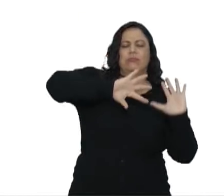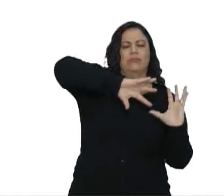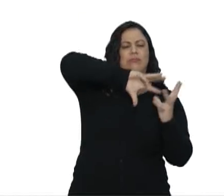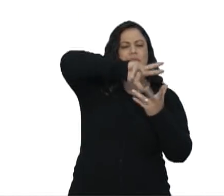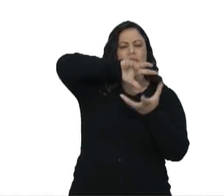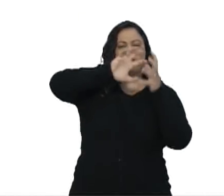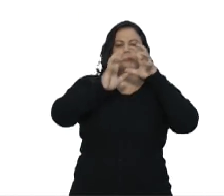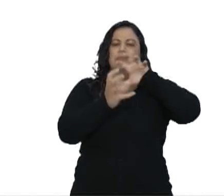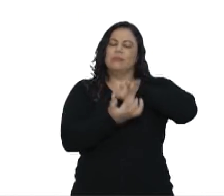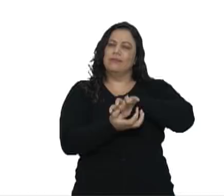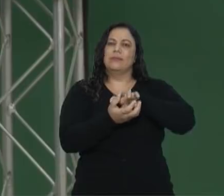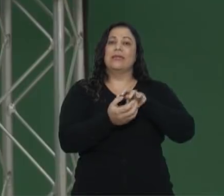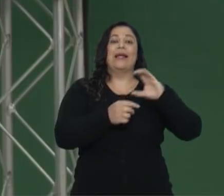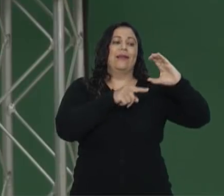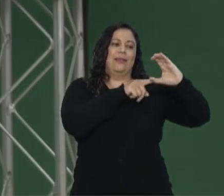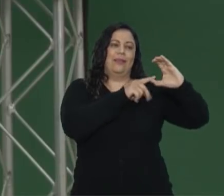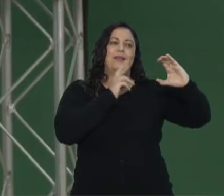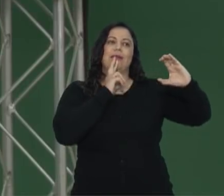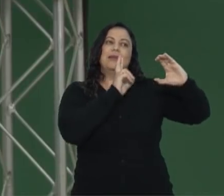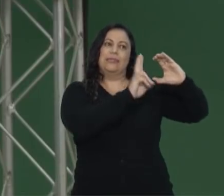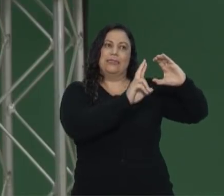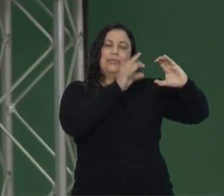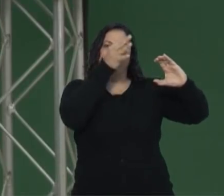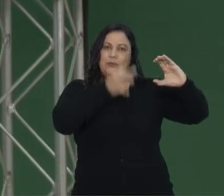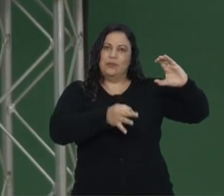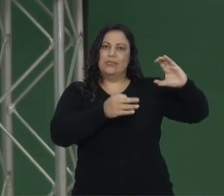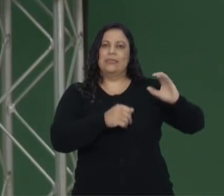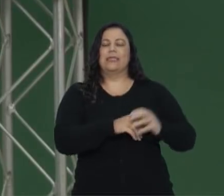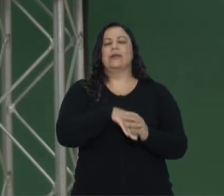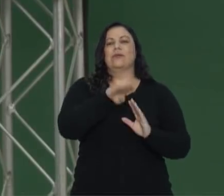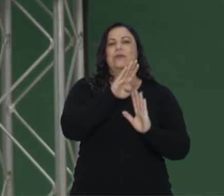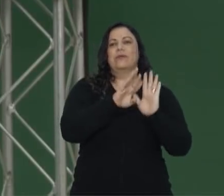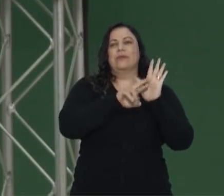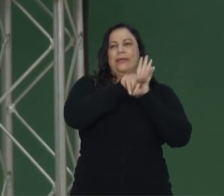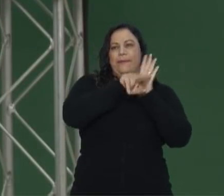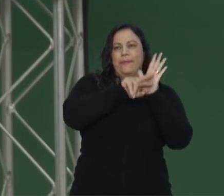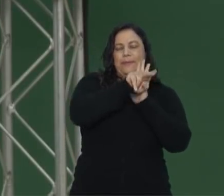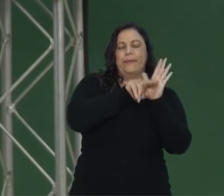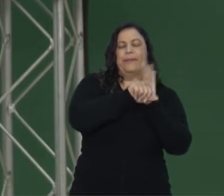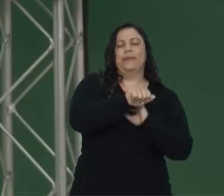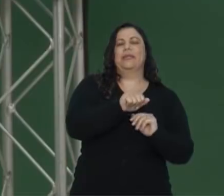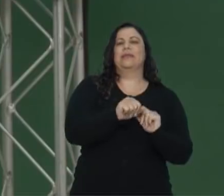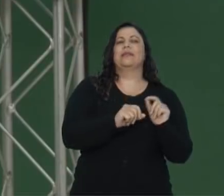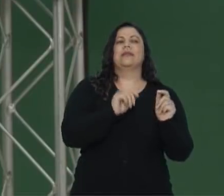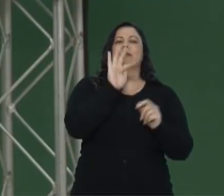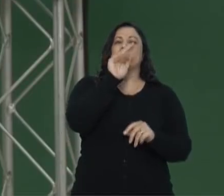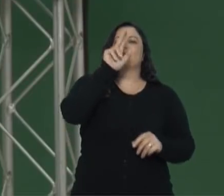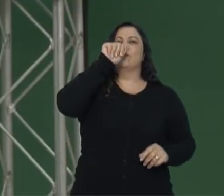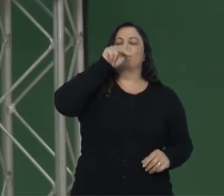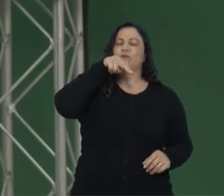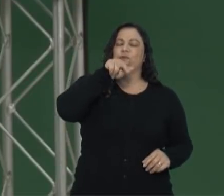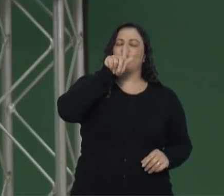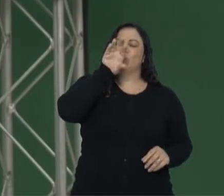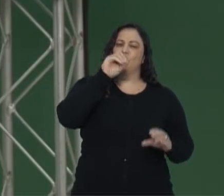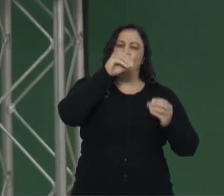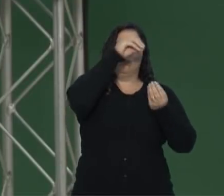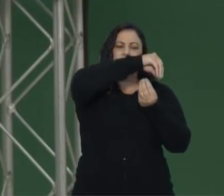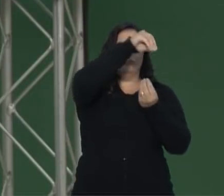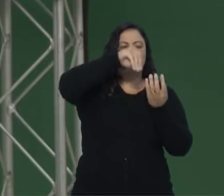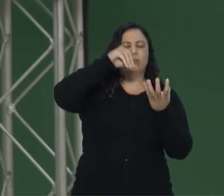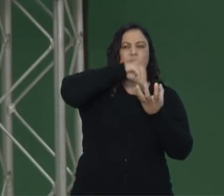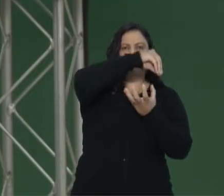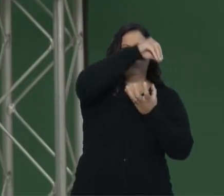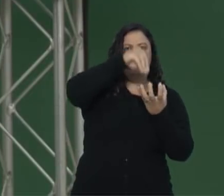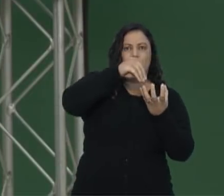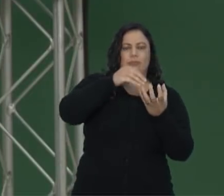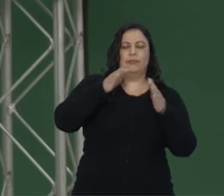e fungos. Já que eu estou falando em cadeia alimentar, vamos relembrar rapidamente? Olha essa tela. No solo, o processo